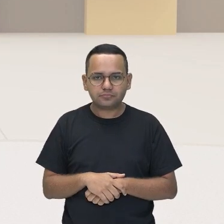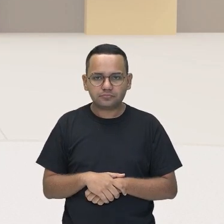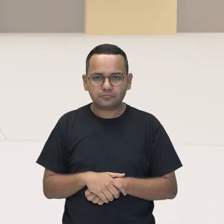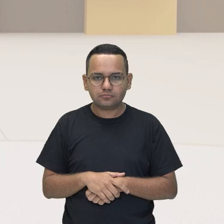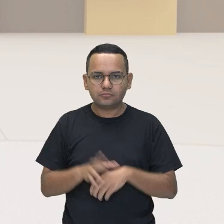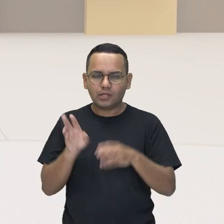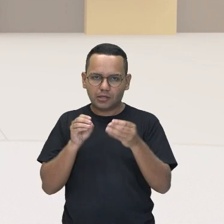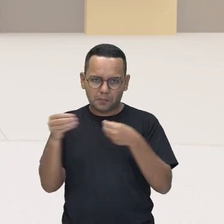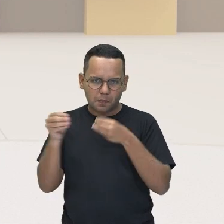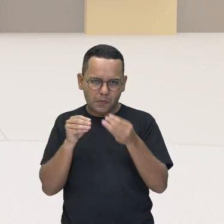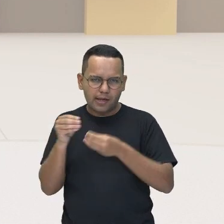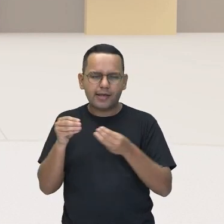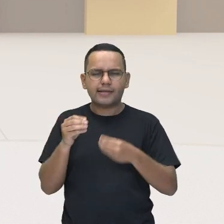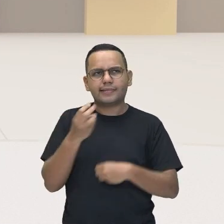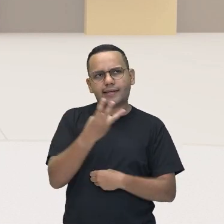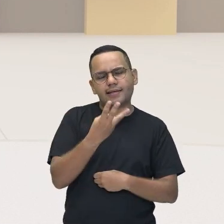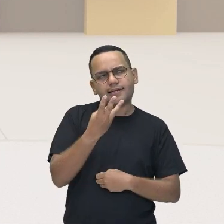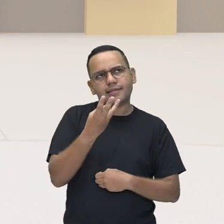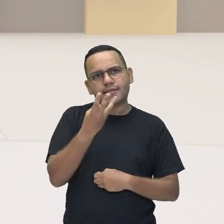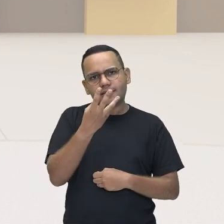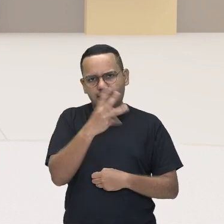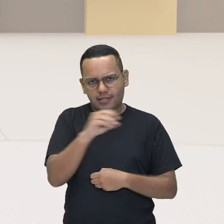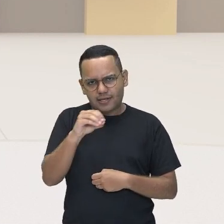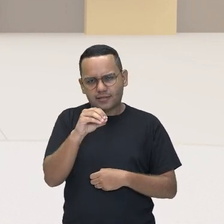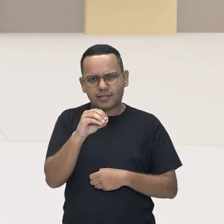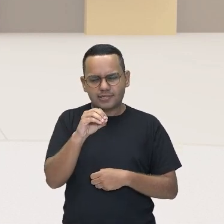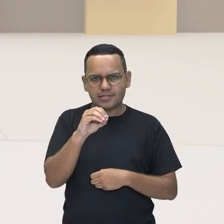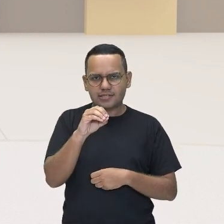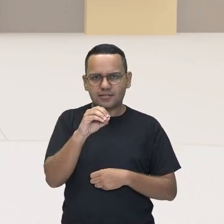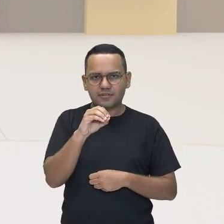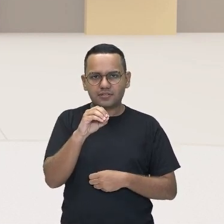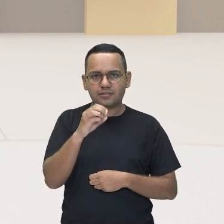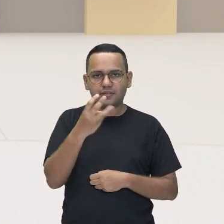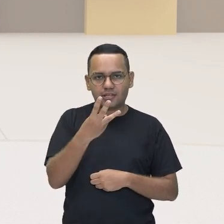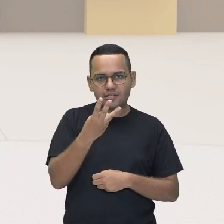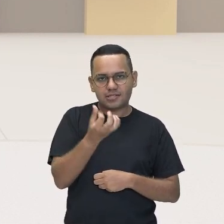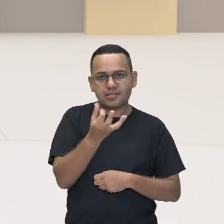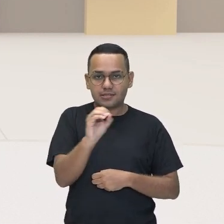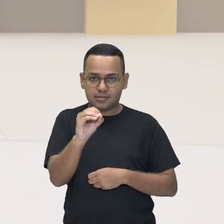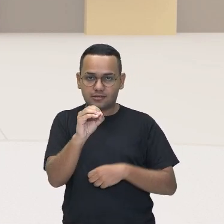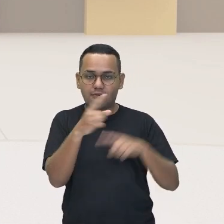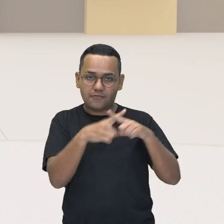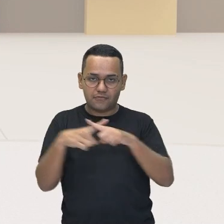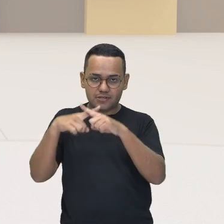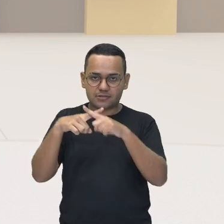360 vezes, você passar 30 anos pagando, né, uma casa. Então,